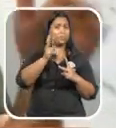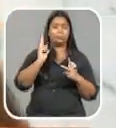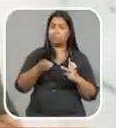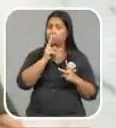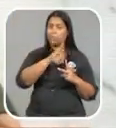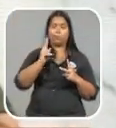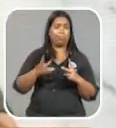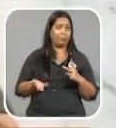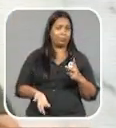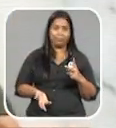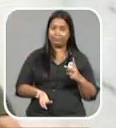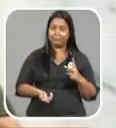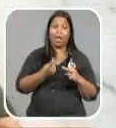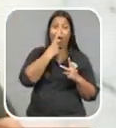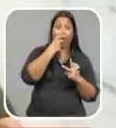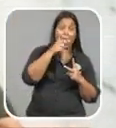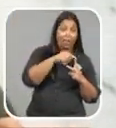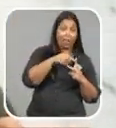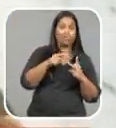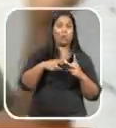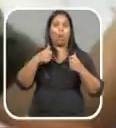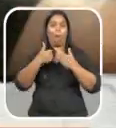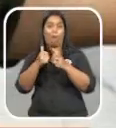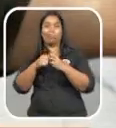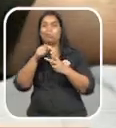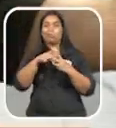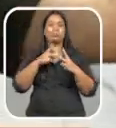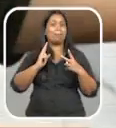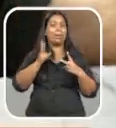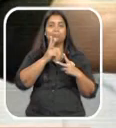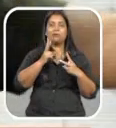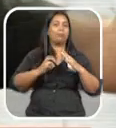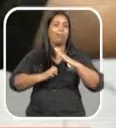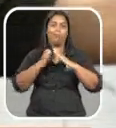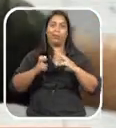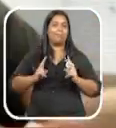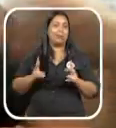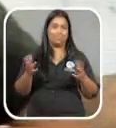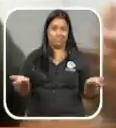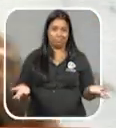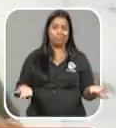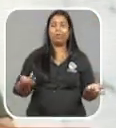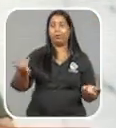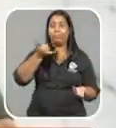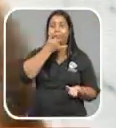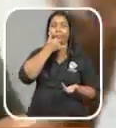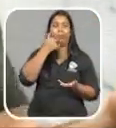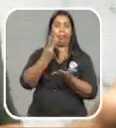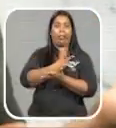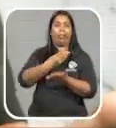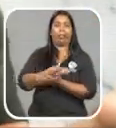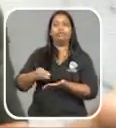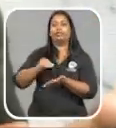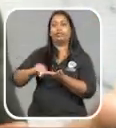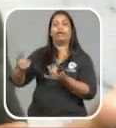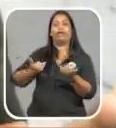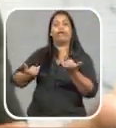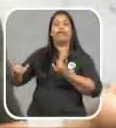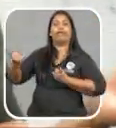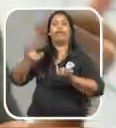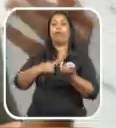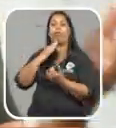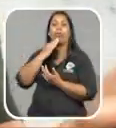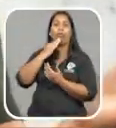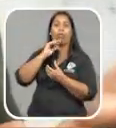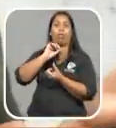aí é uma grande desculpa esfarrapada. O secretário se contradiz aqui várias vezes, falava uma coisa e fazia outra. Contratou um